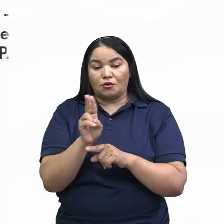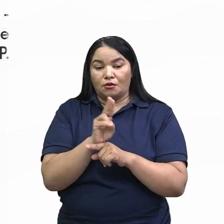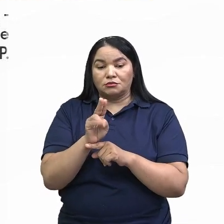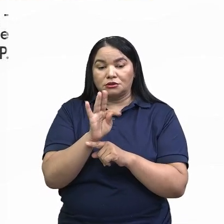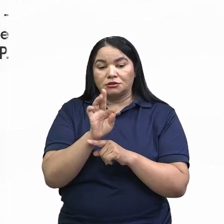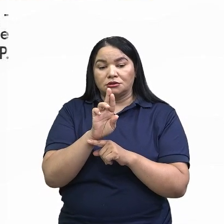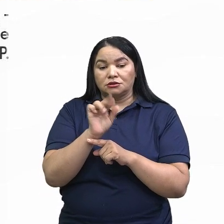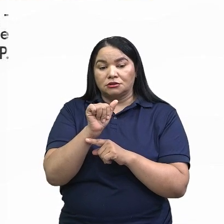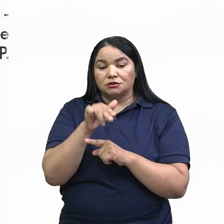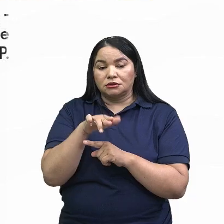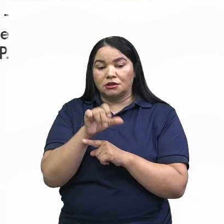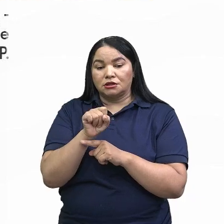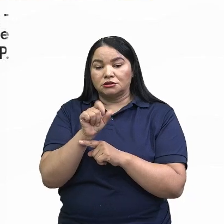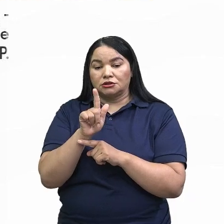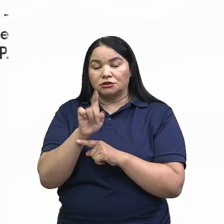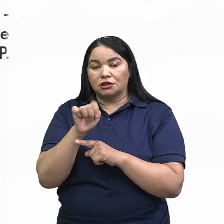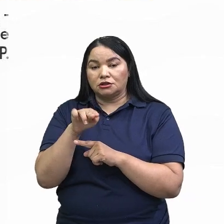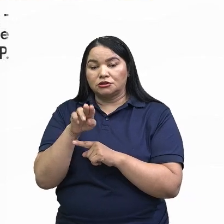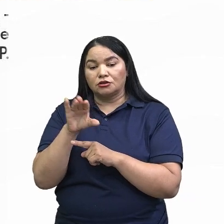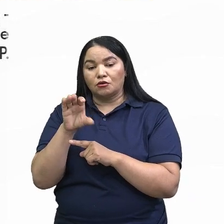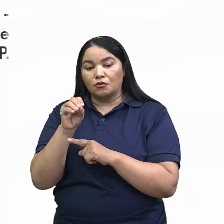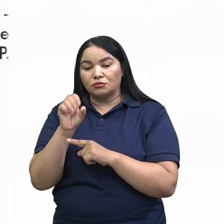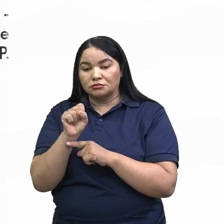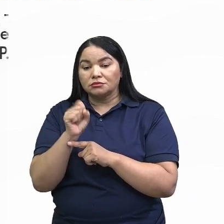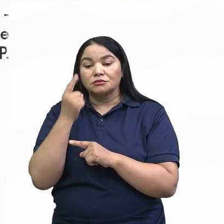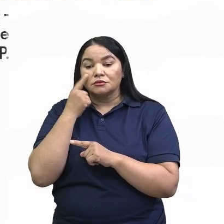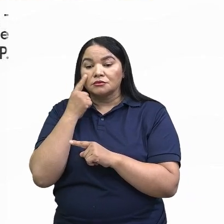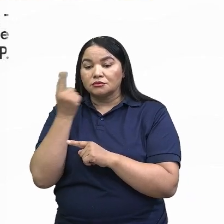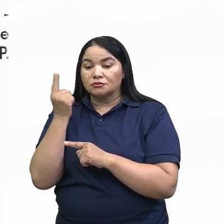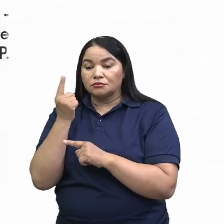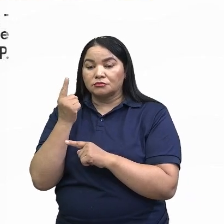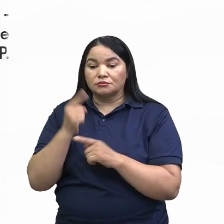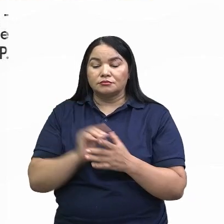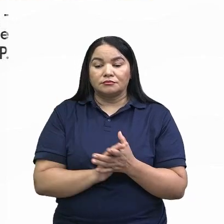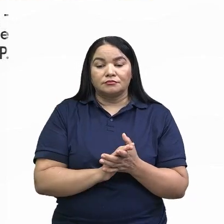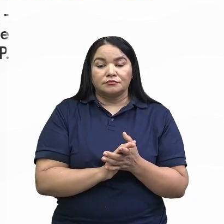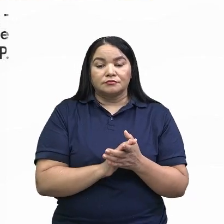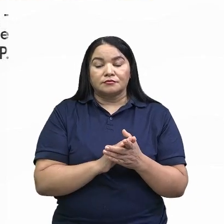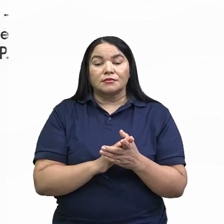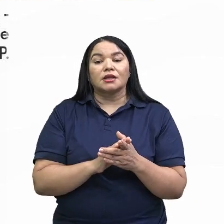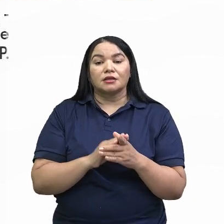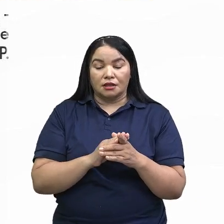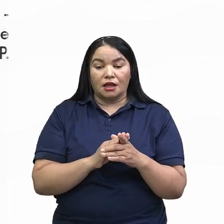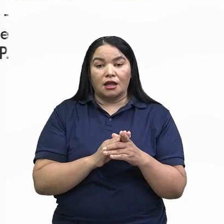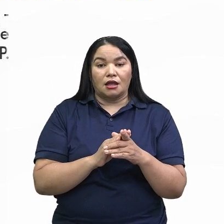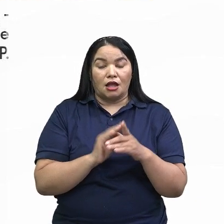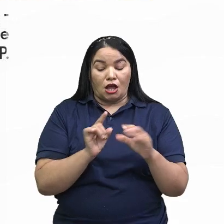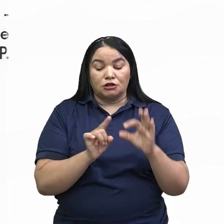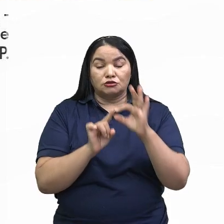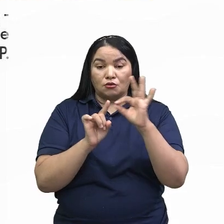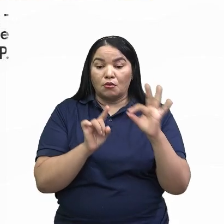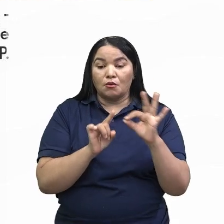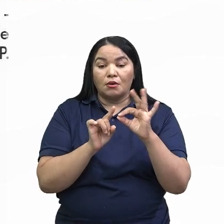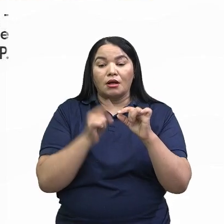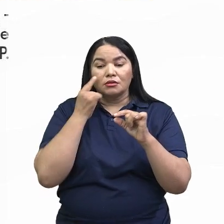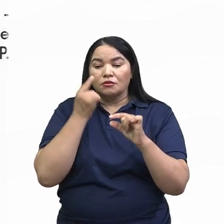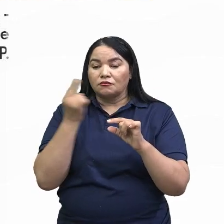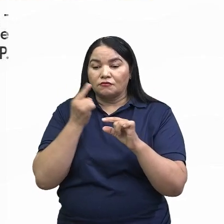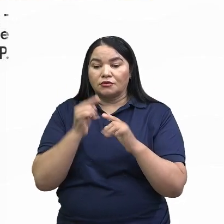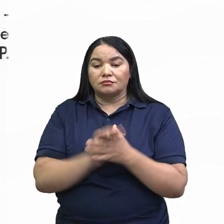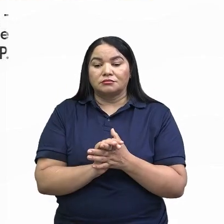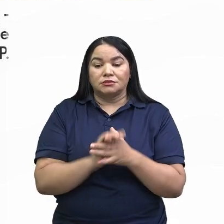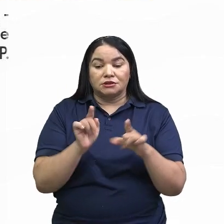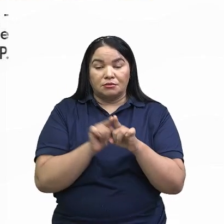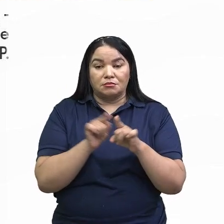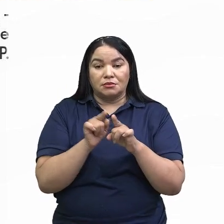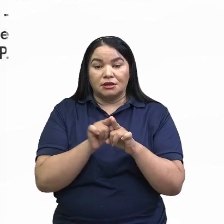nessas embalagens. A gente tem lá na embalagem do óleo de soja, o triângulo amarelo com o T dentro. Na embalagem do